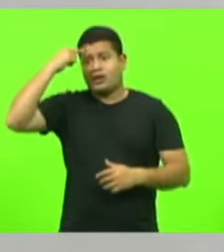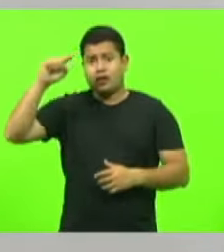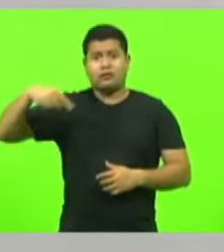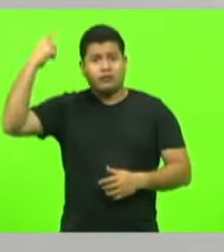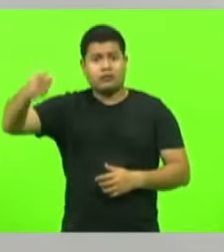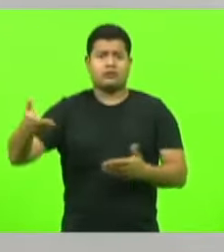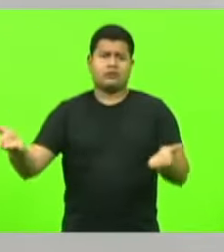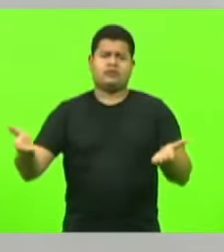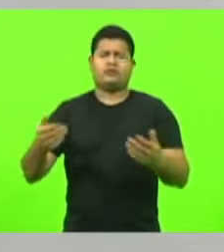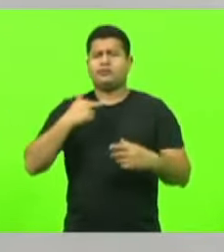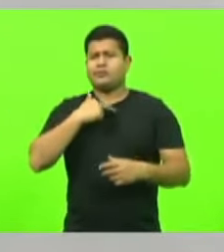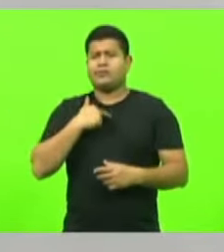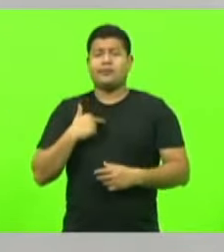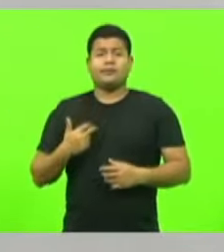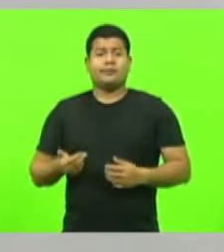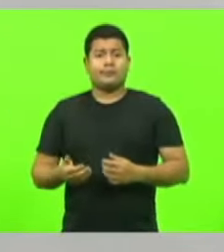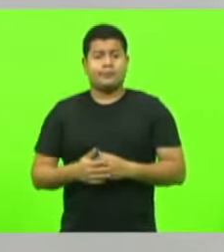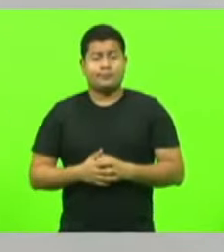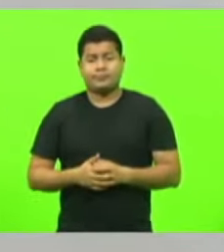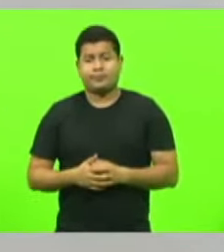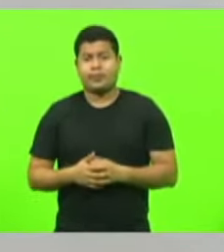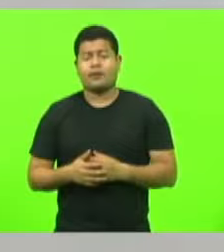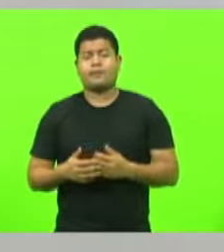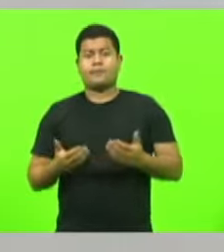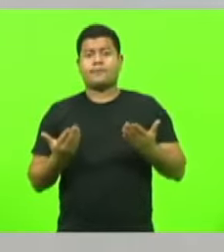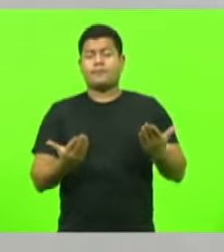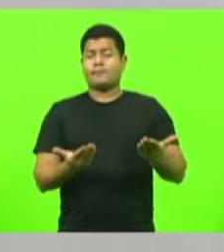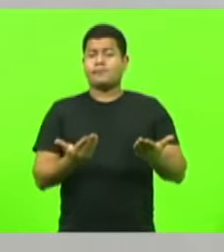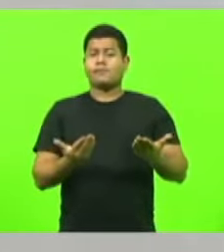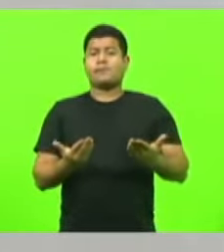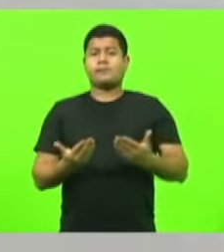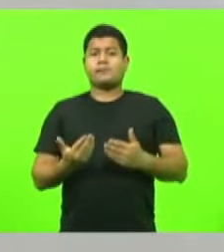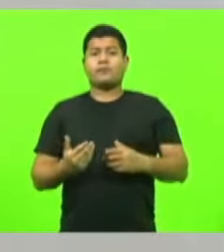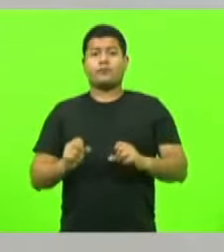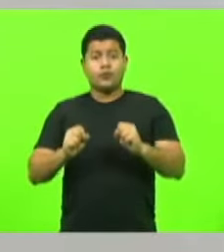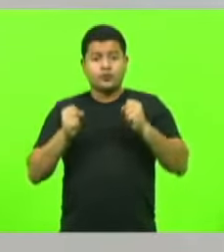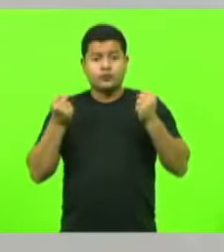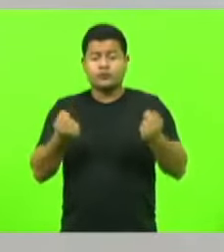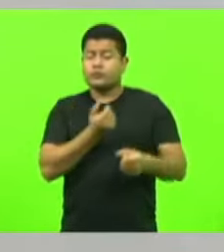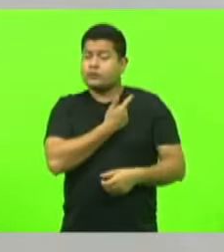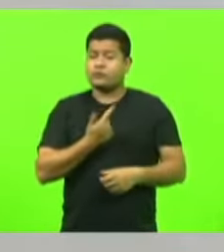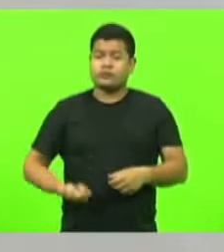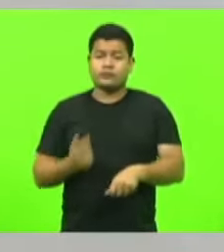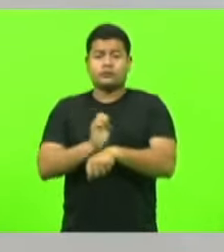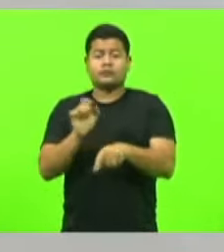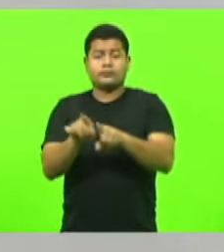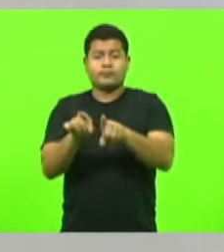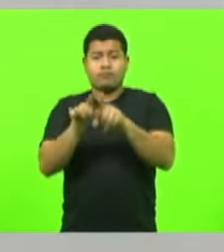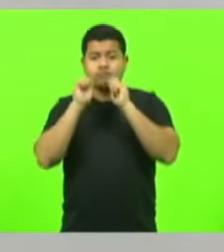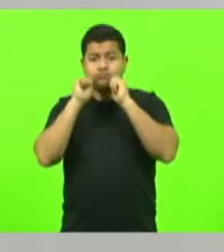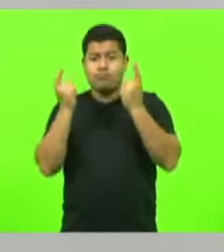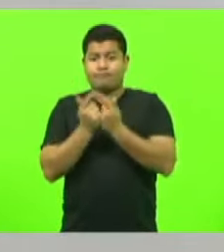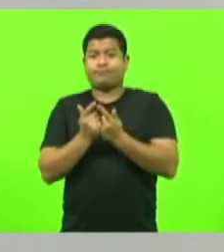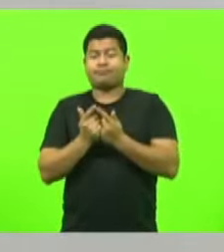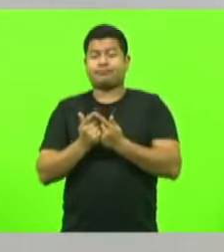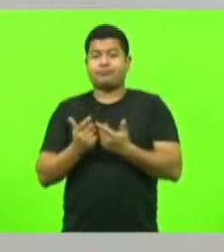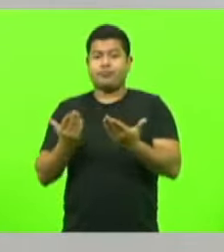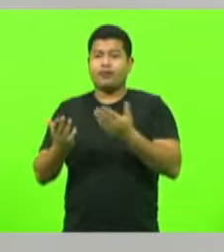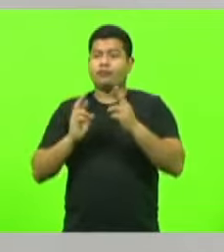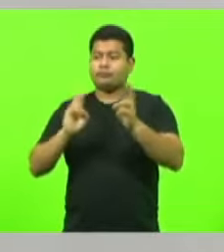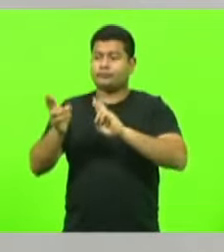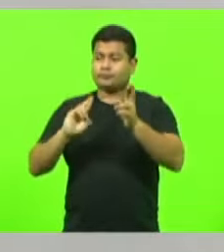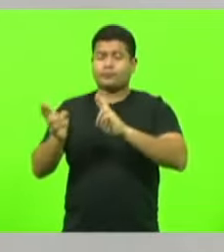ato nobre do governo do estado e da Assembleia Legislativa em olhar essa rodovia federal